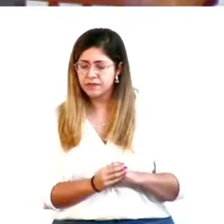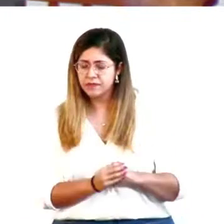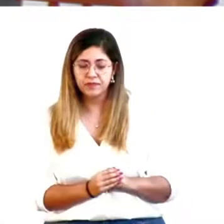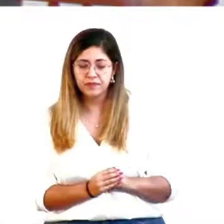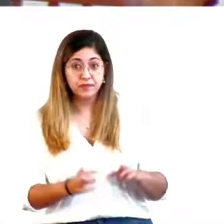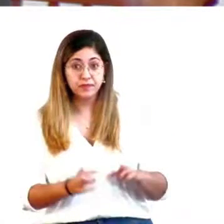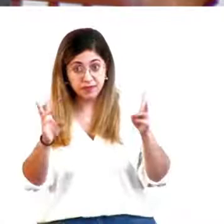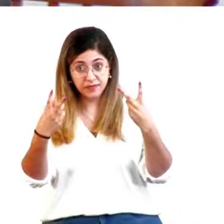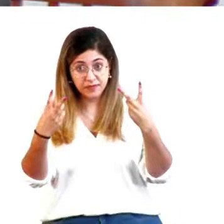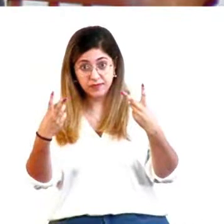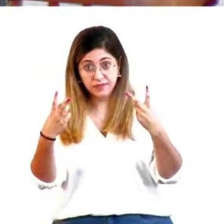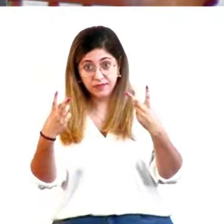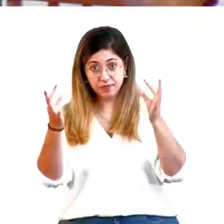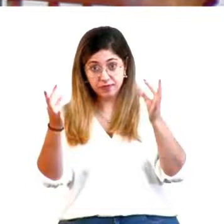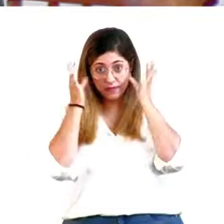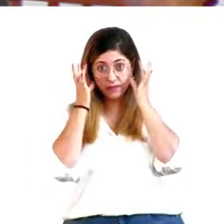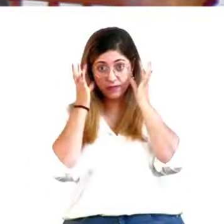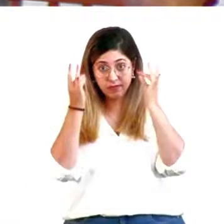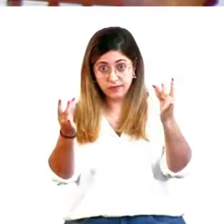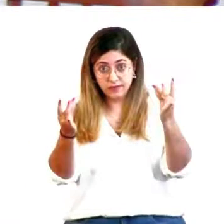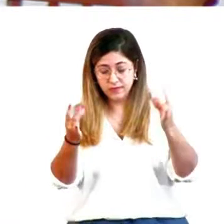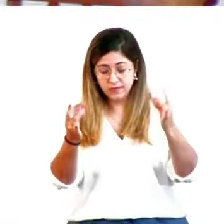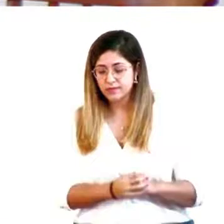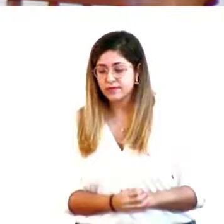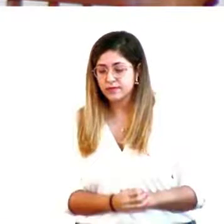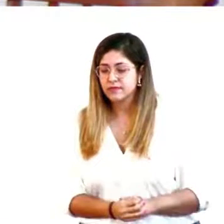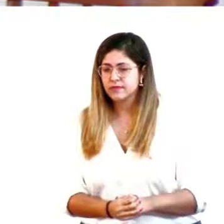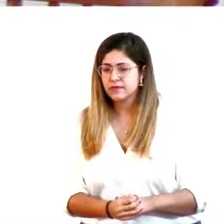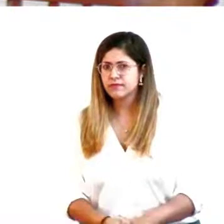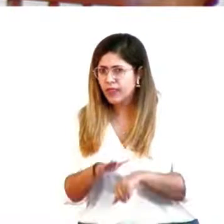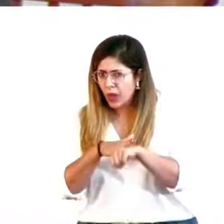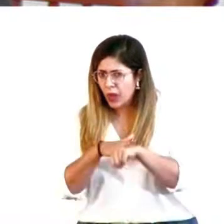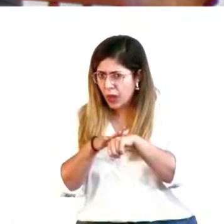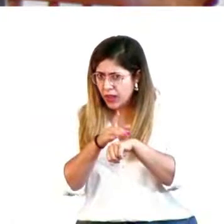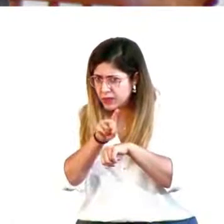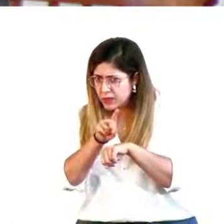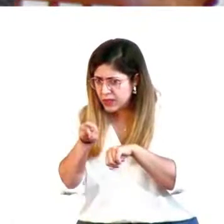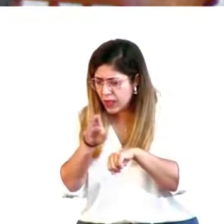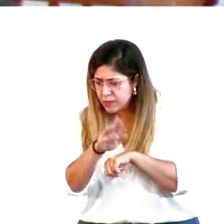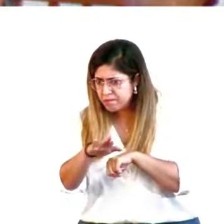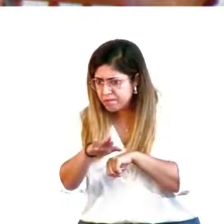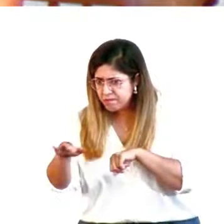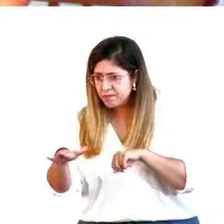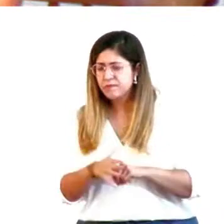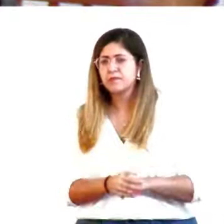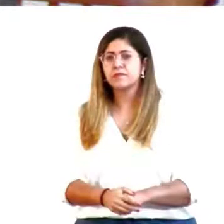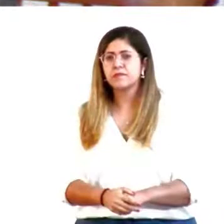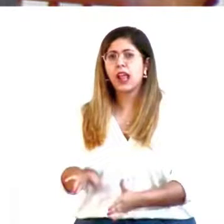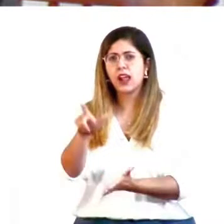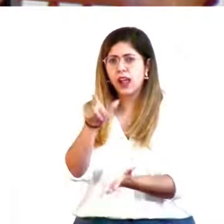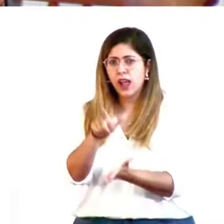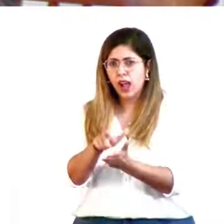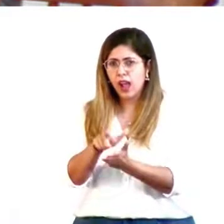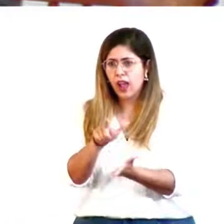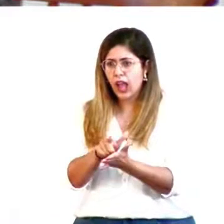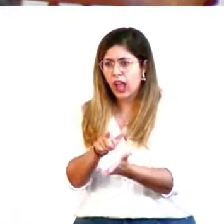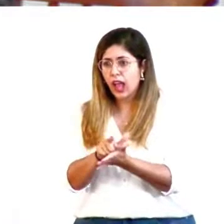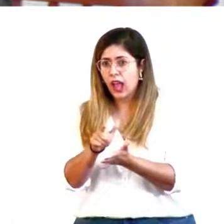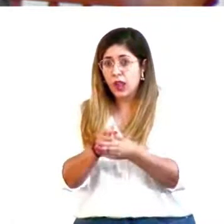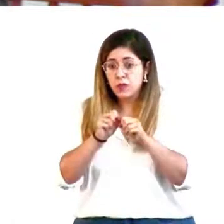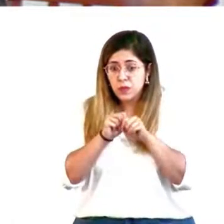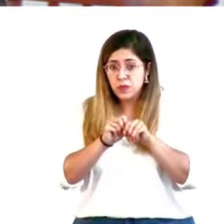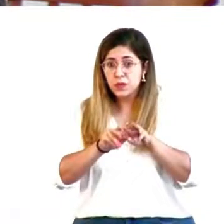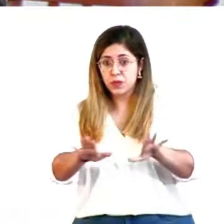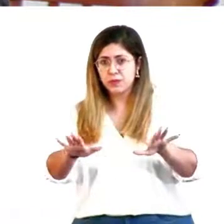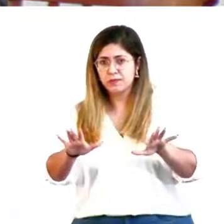aqui para mim. Tem uma conversa com vocês agora. Eu não vou conseguir olhar para todas, porque vocês estão espalhadas aqui no